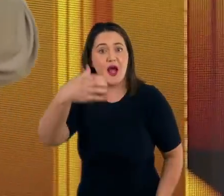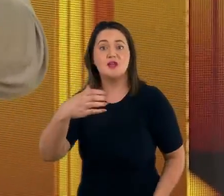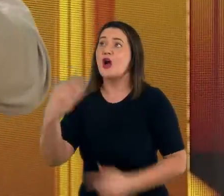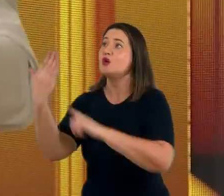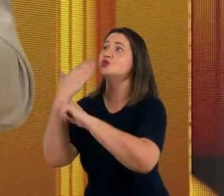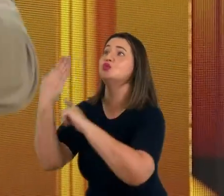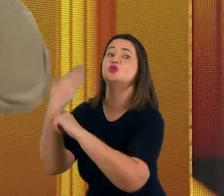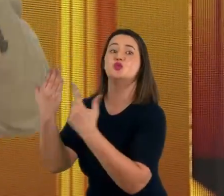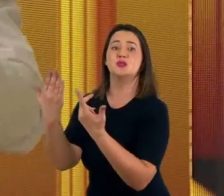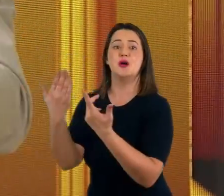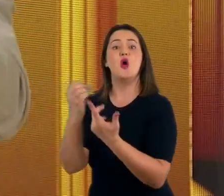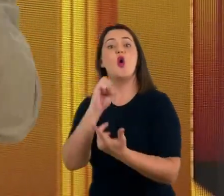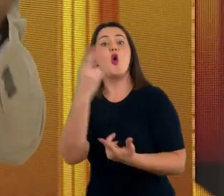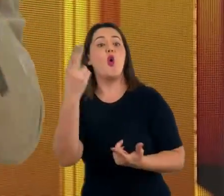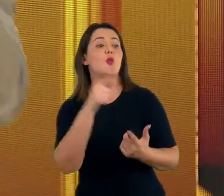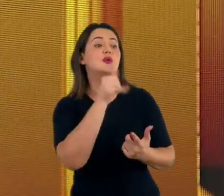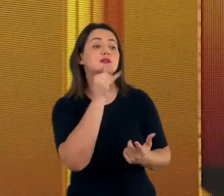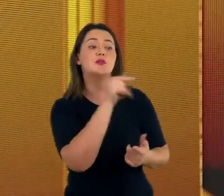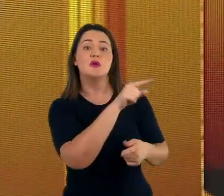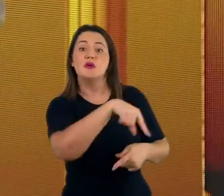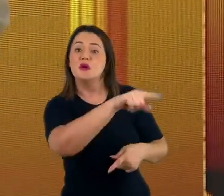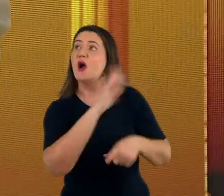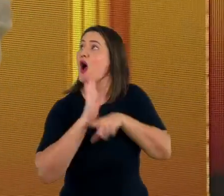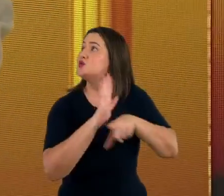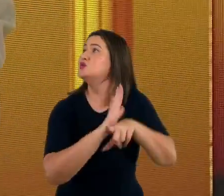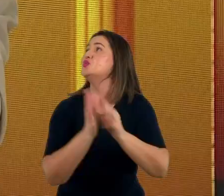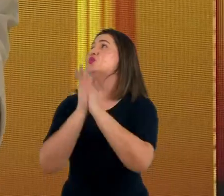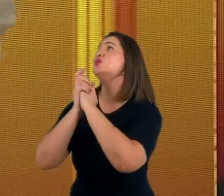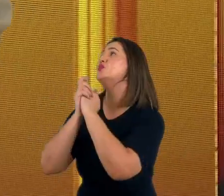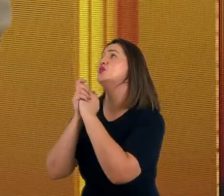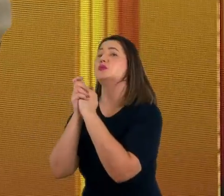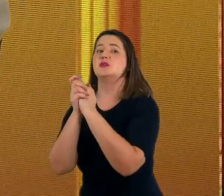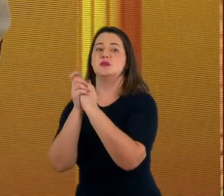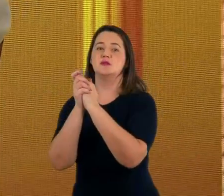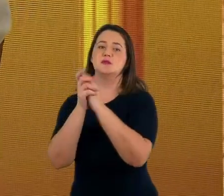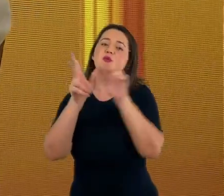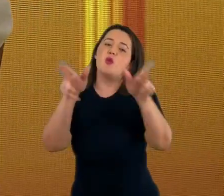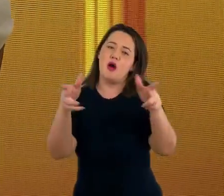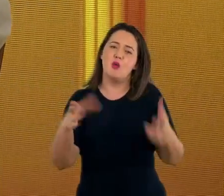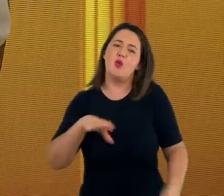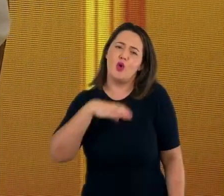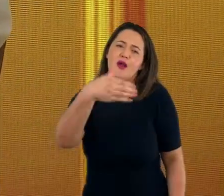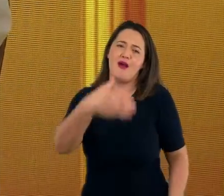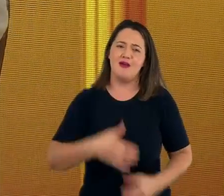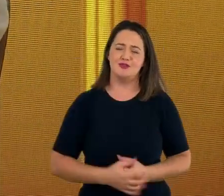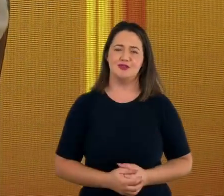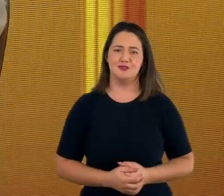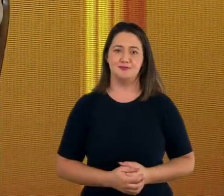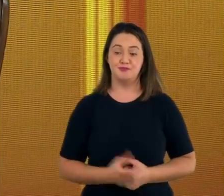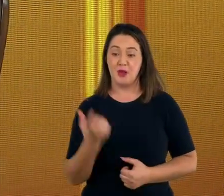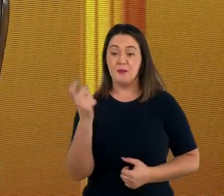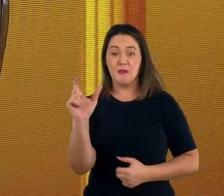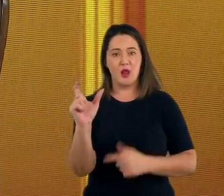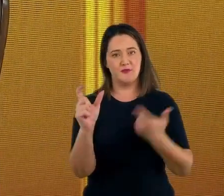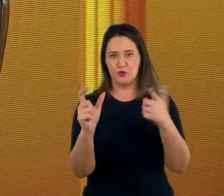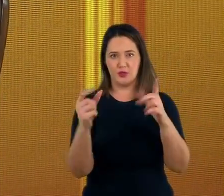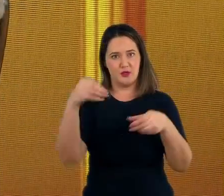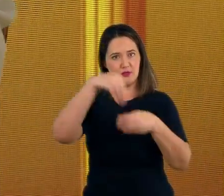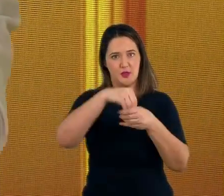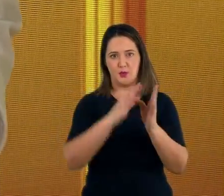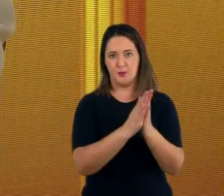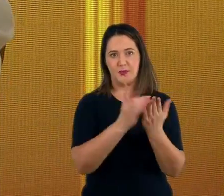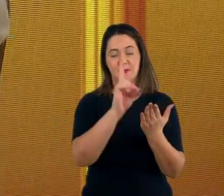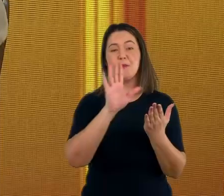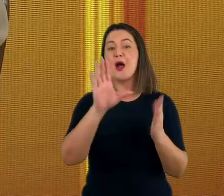está intercedendo pela salvação de outrem, como fez Moisés. Então, embora a palavra não apareça no vocabulário